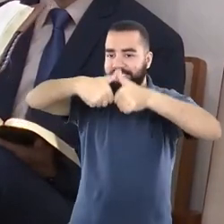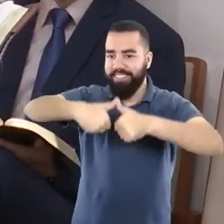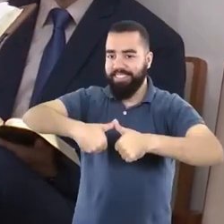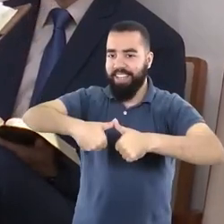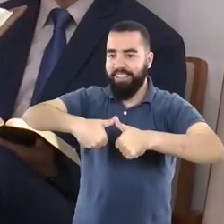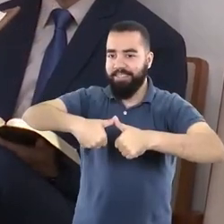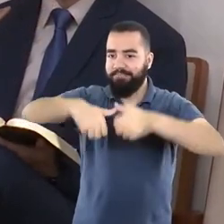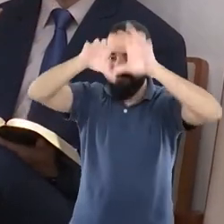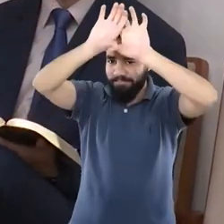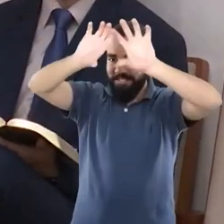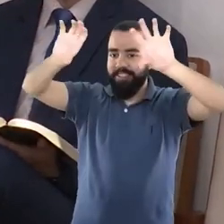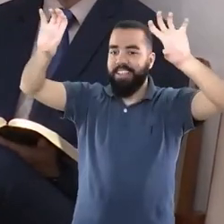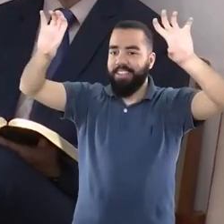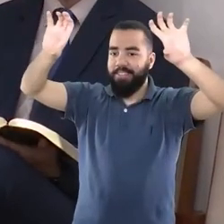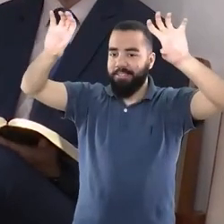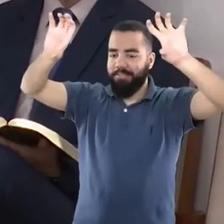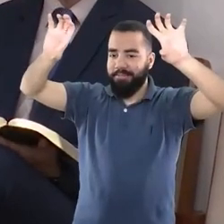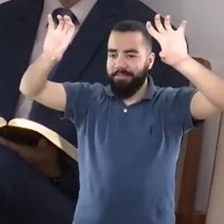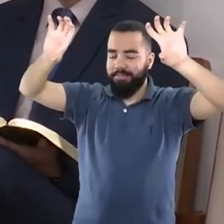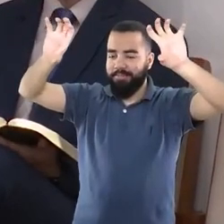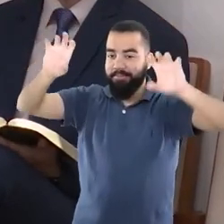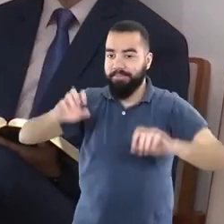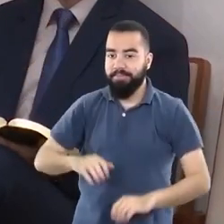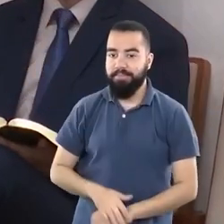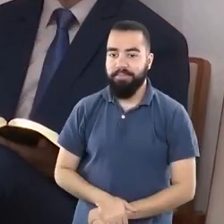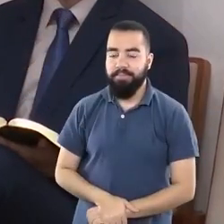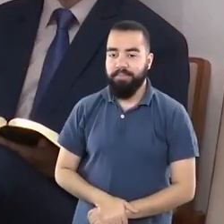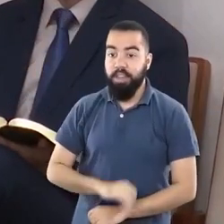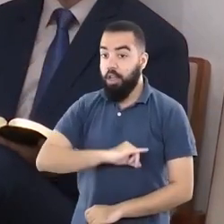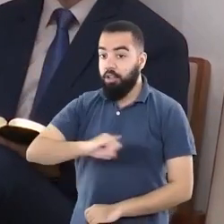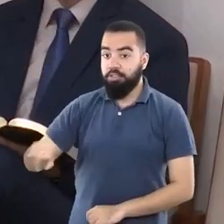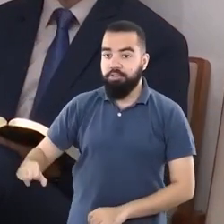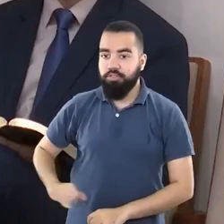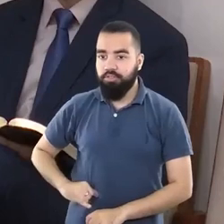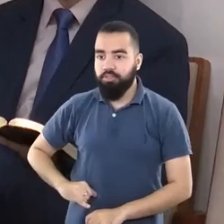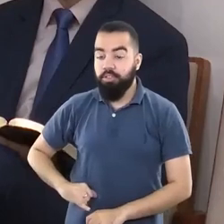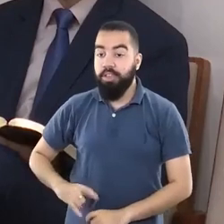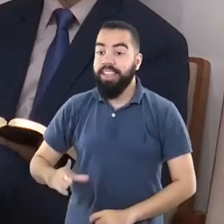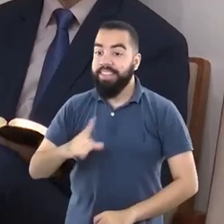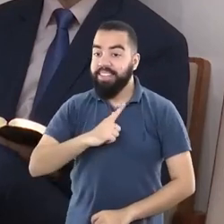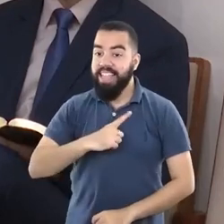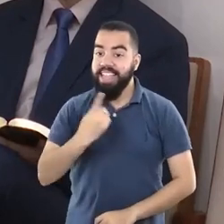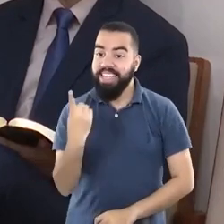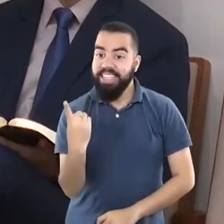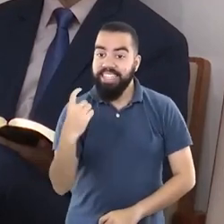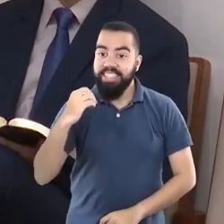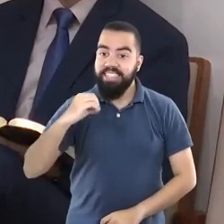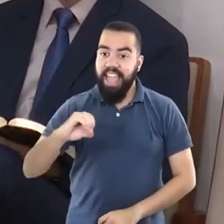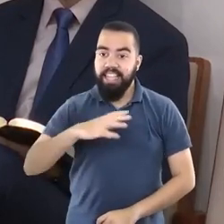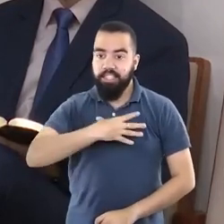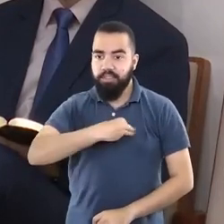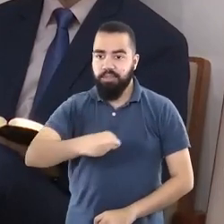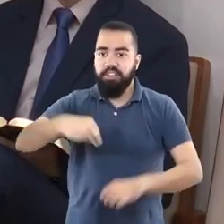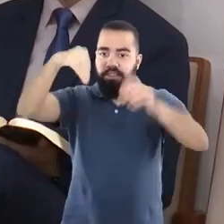Jó não perdeu seus filhos. Jó tem agora 10 filhos no céu, agora ele tem 10 filhos na terra.